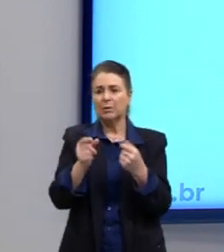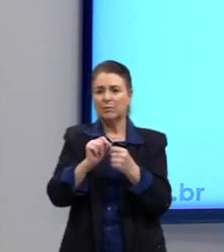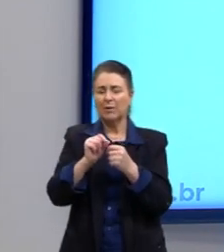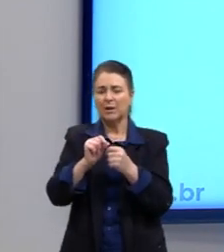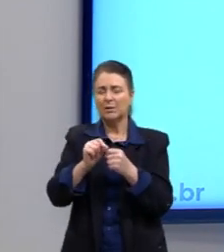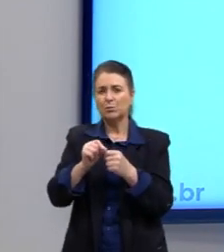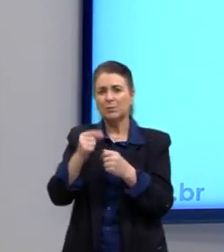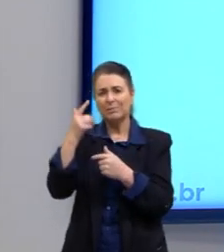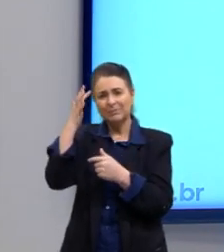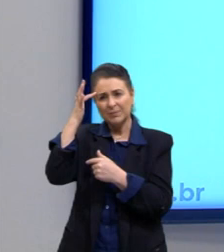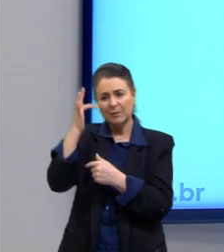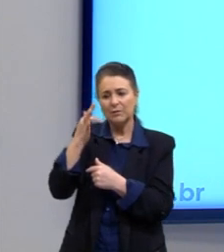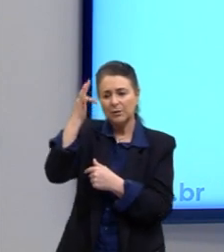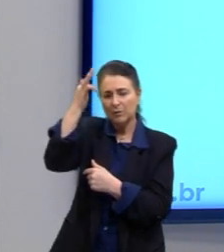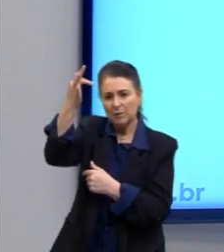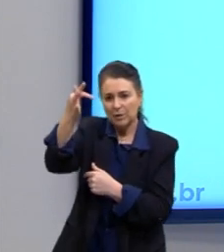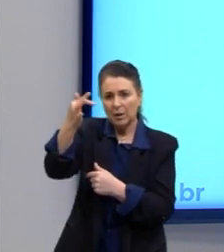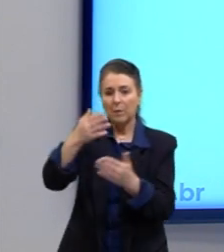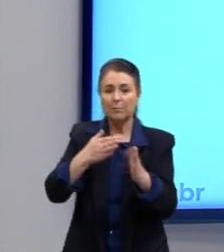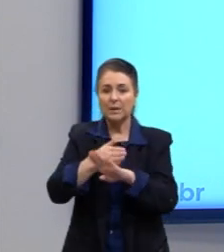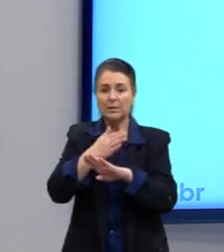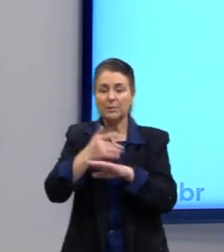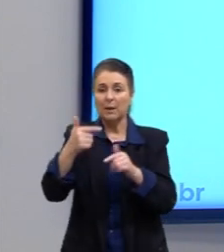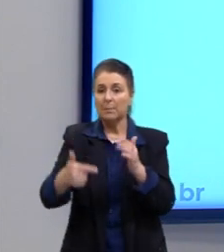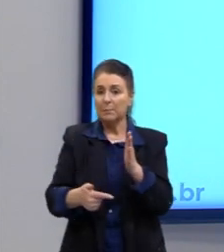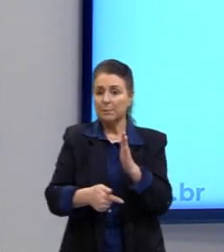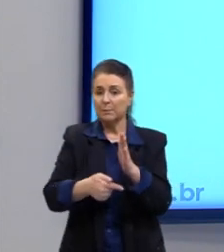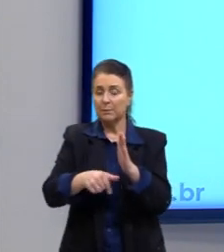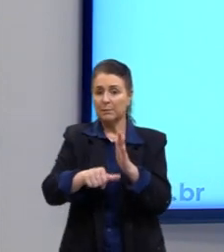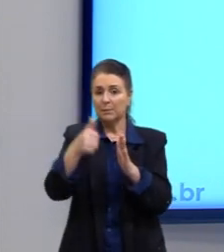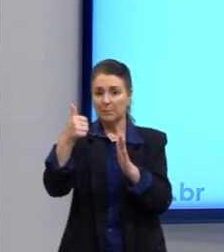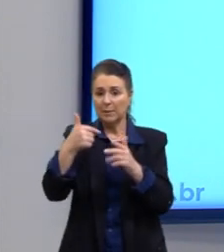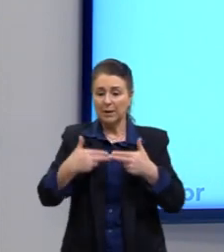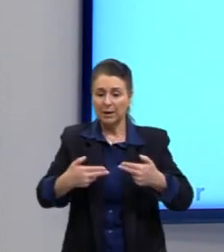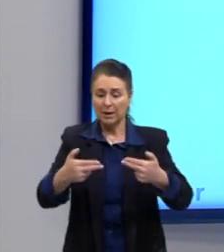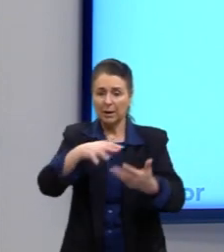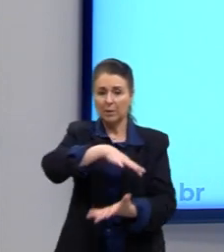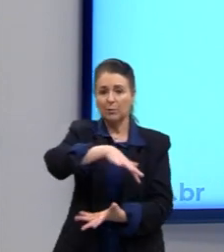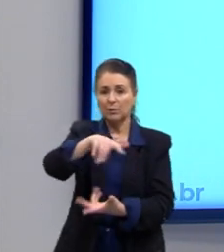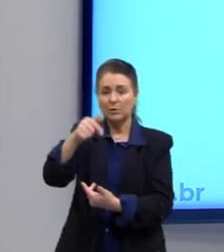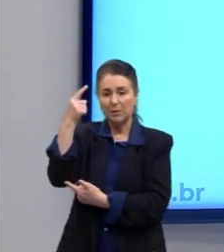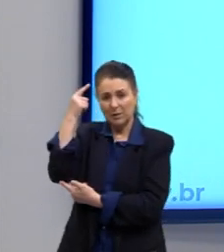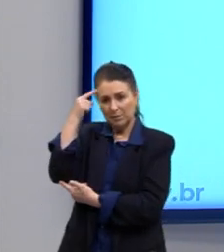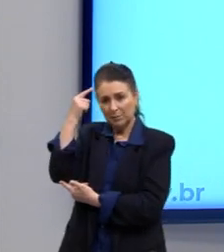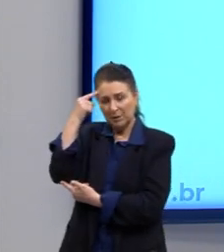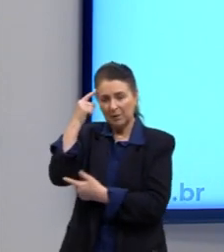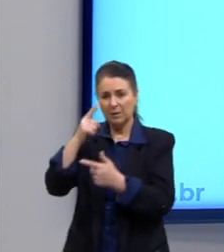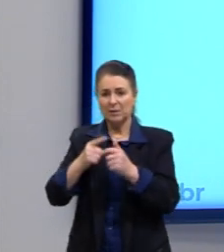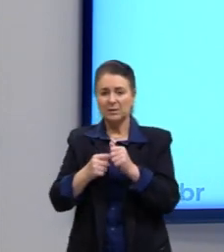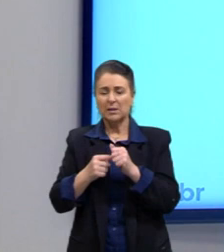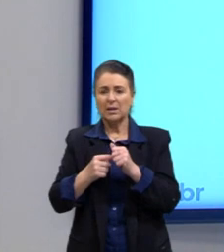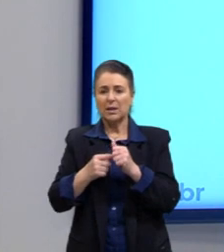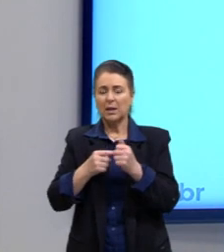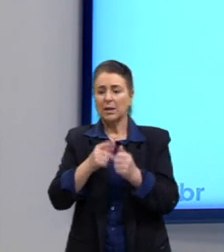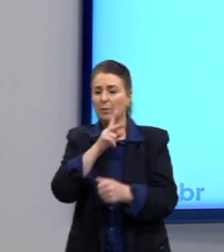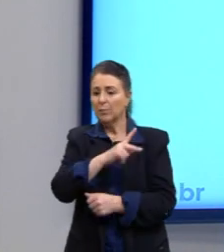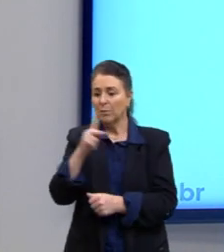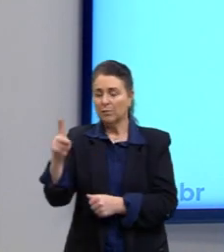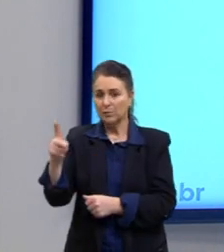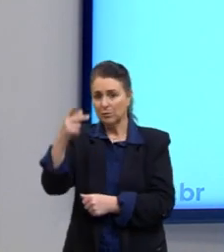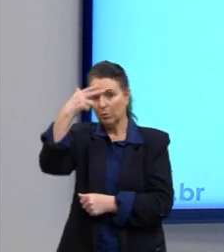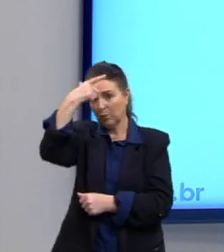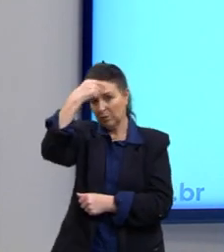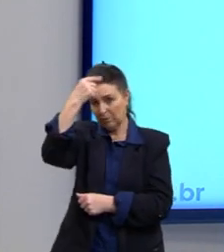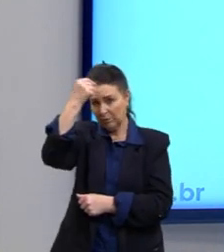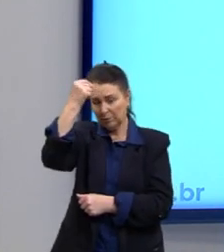filosóficas ele participa da primeira guerra mundial etc e tal e aí ele pensa ele se torna professor universitário Cambridge